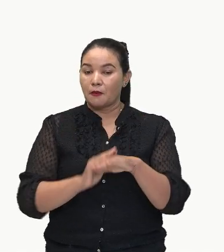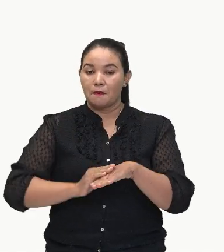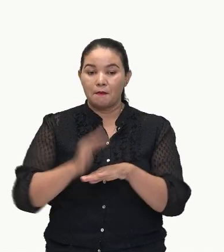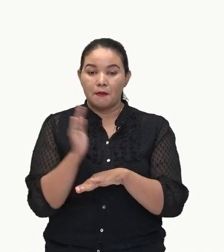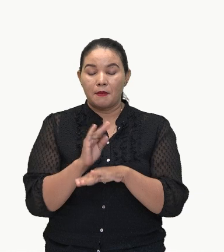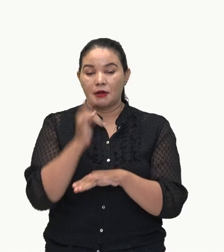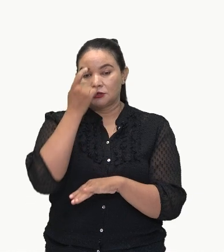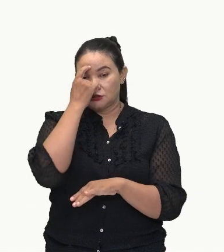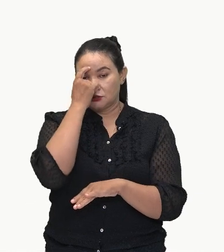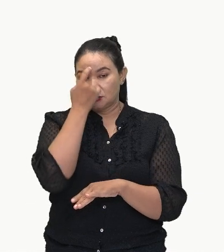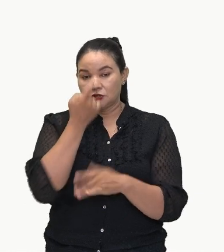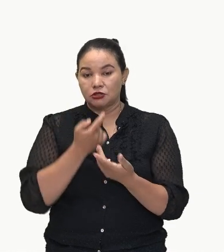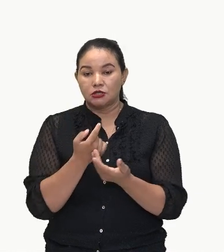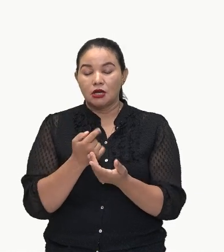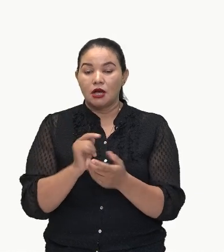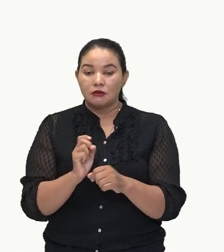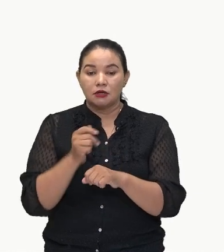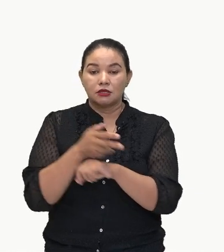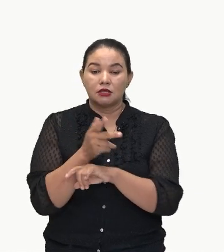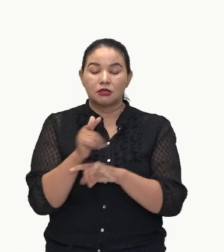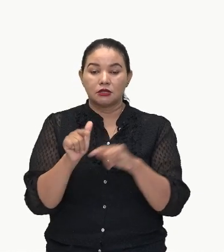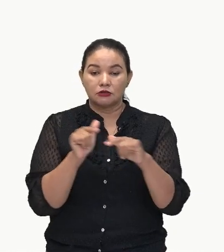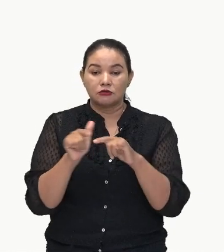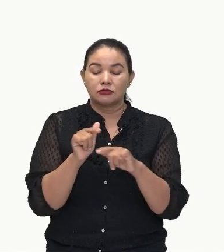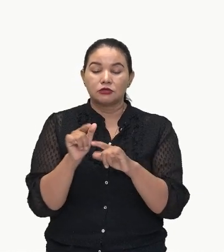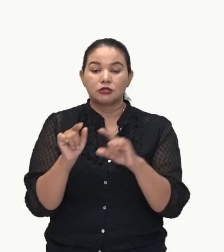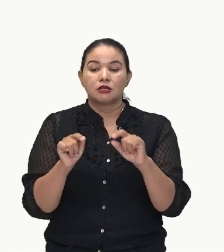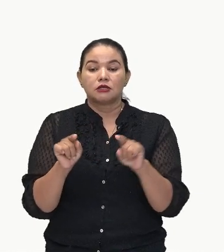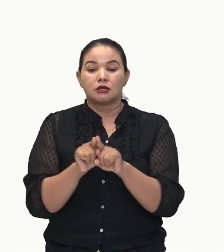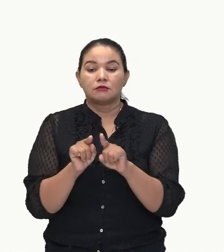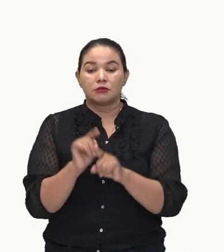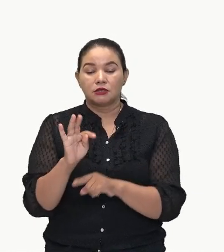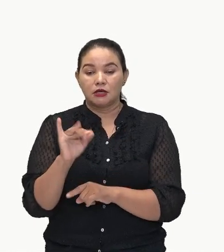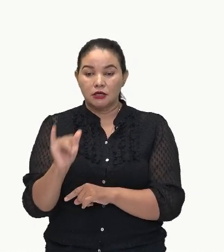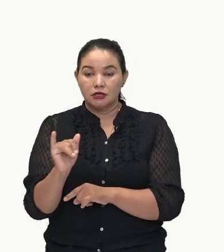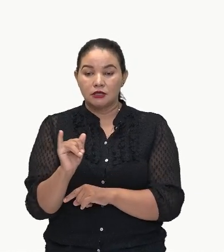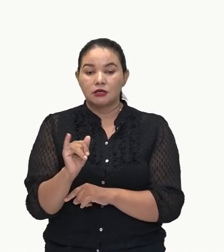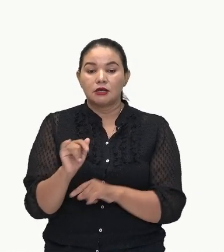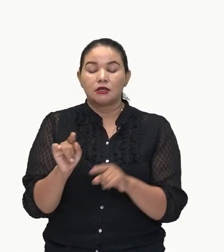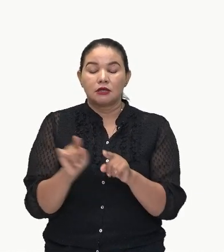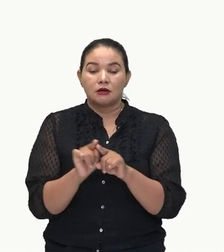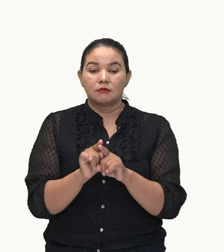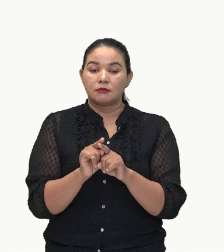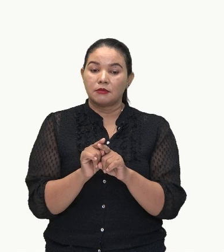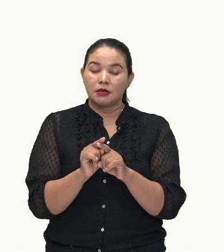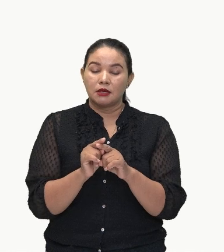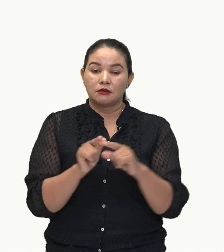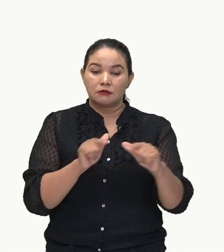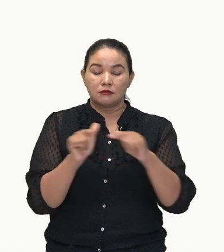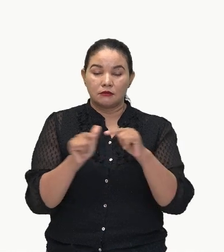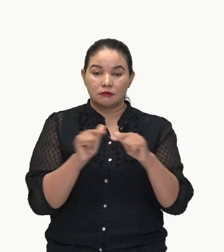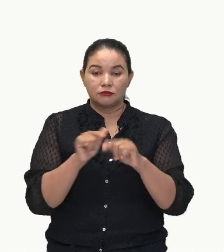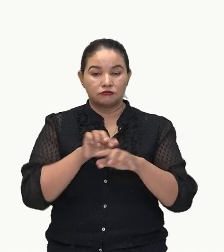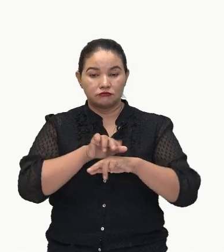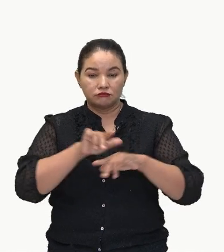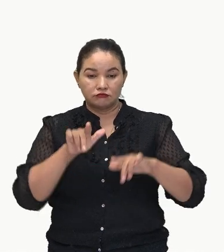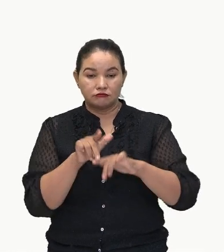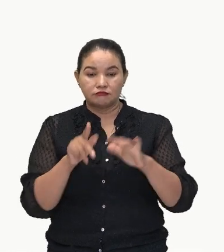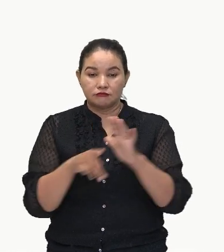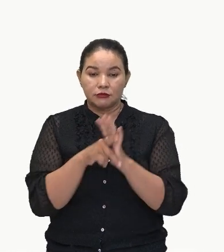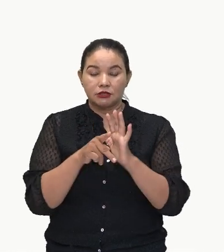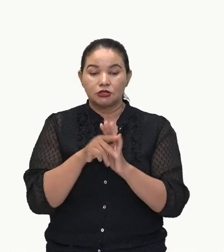vêm conquistando o mercado da tecnologia de informação, o TI. A maioria das atividades de TI são